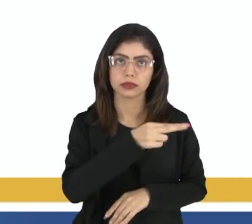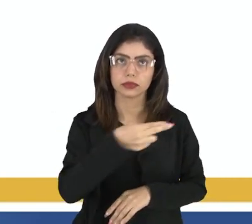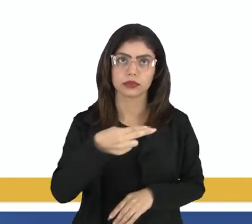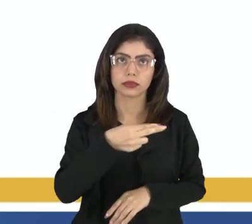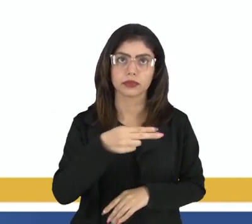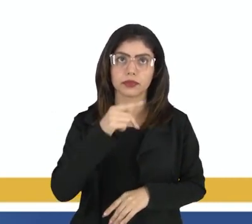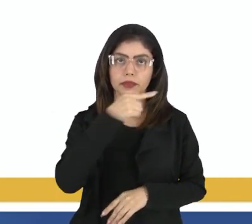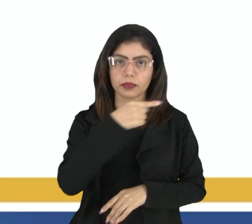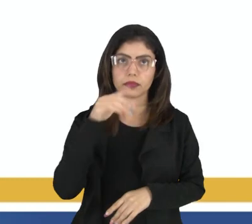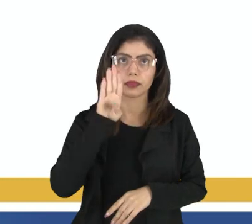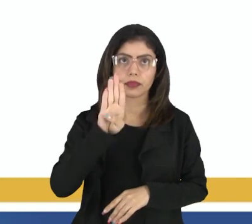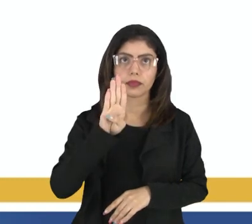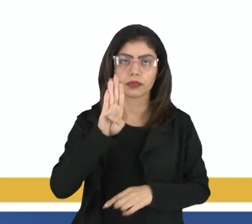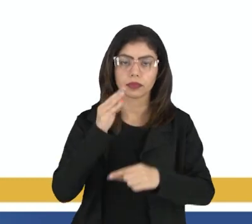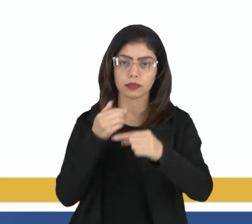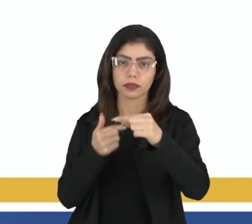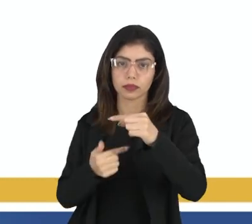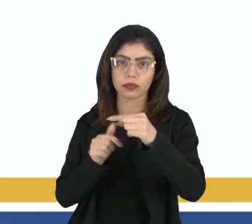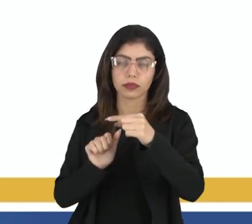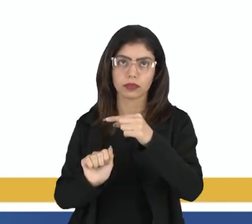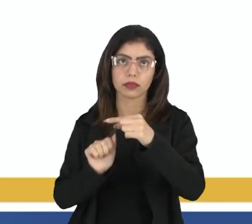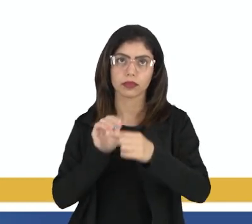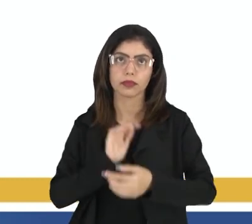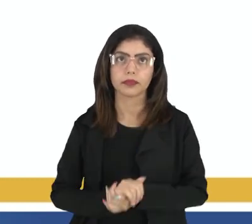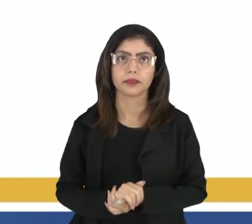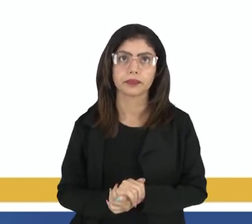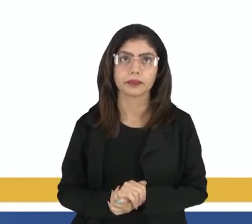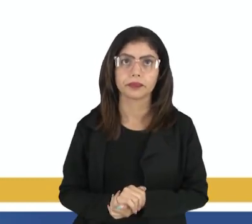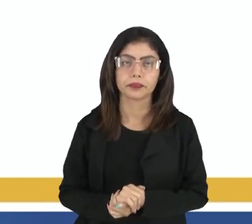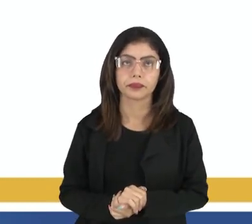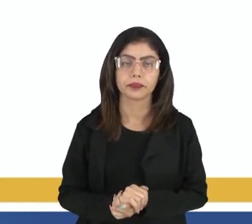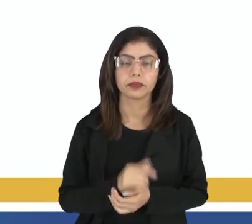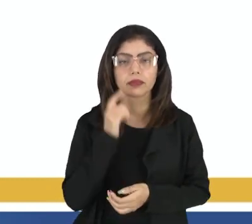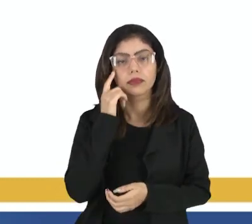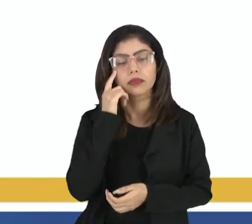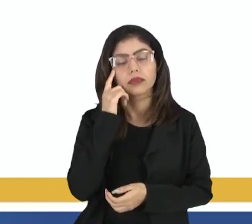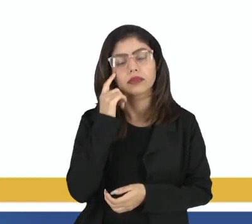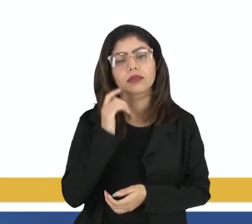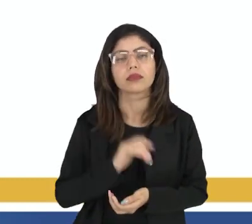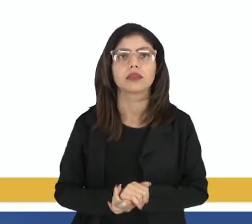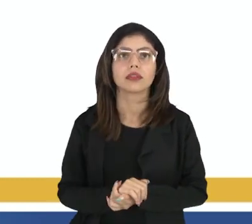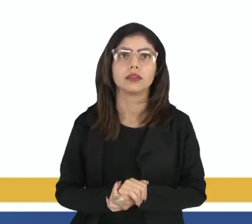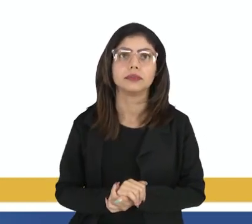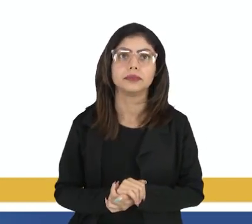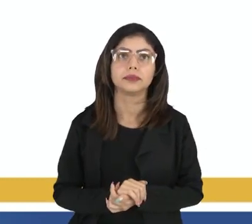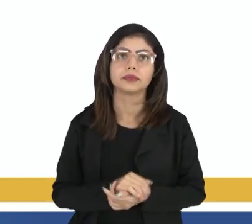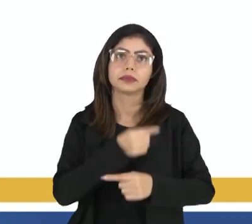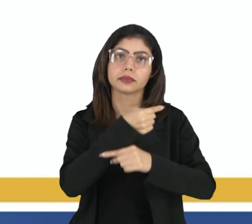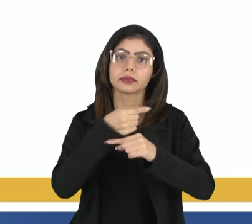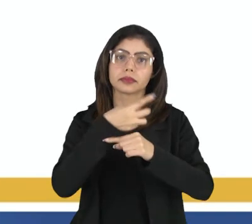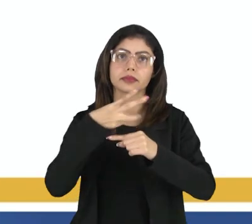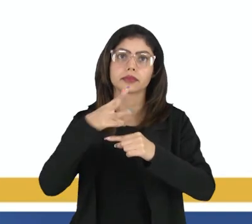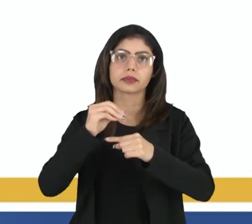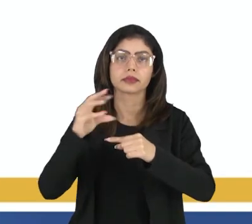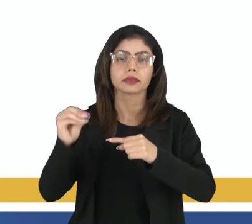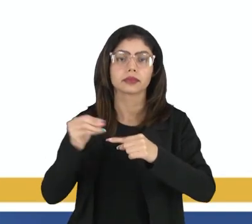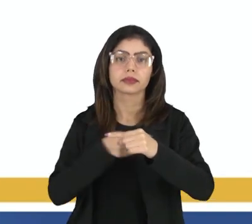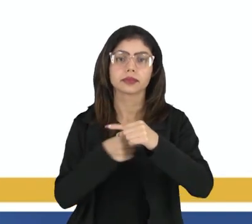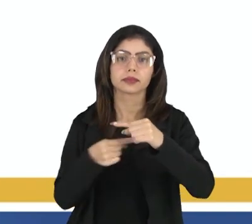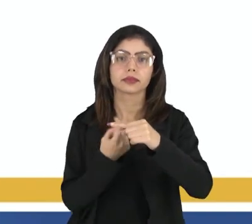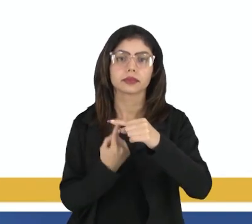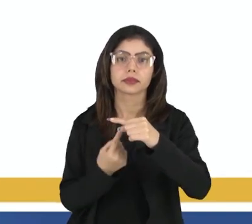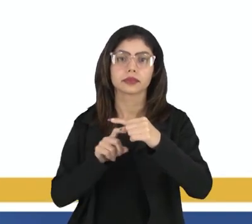xv é igual a menos b sobre 2a. Então, nós temos que x é igual a menos